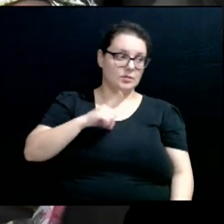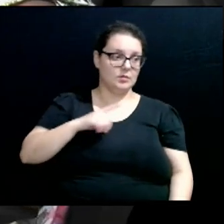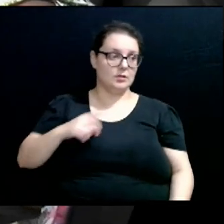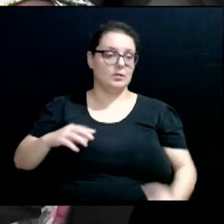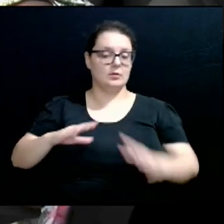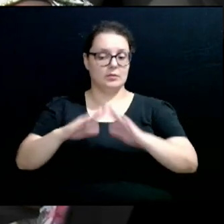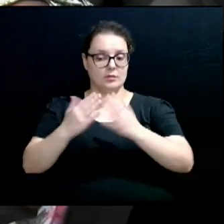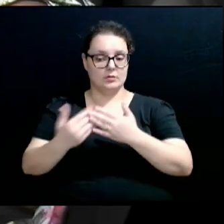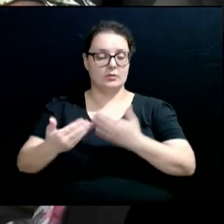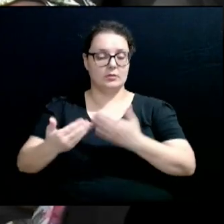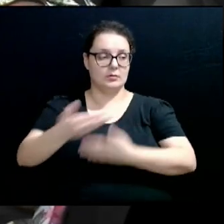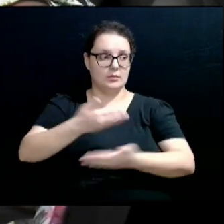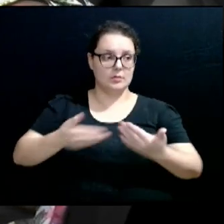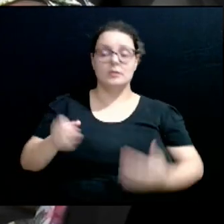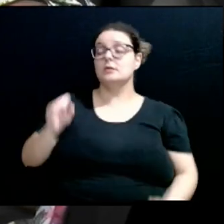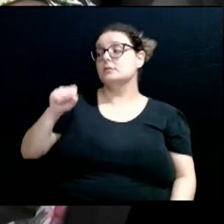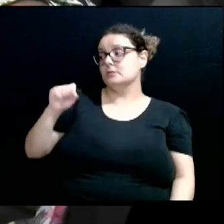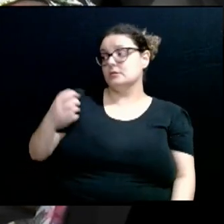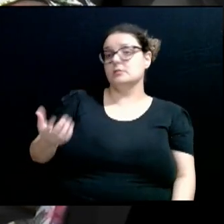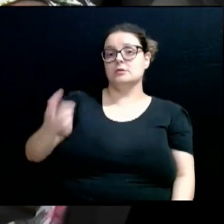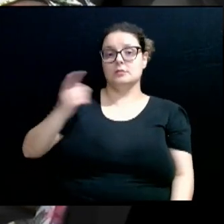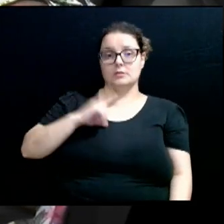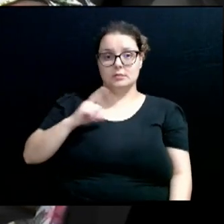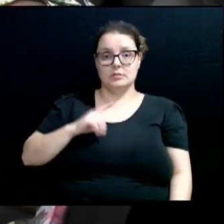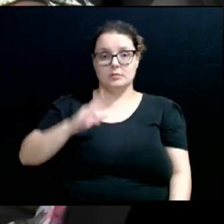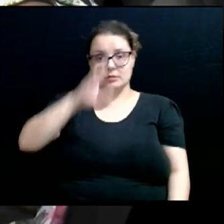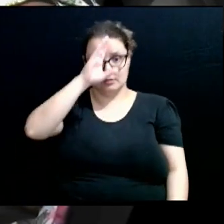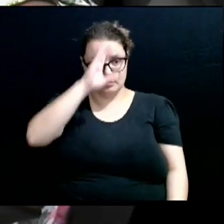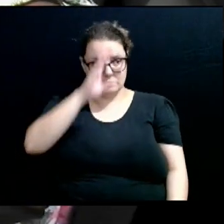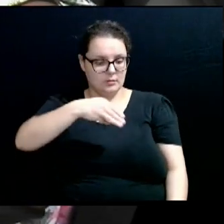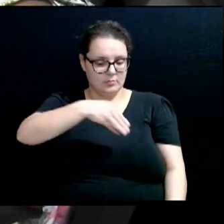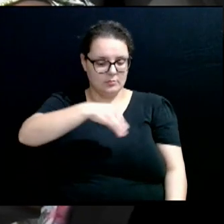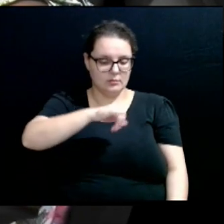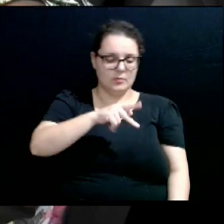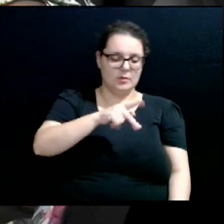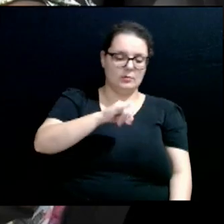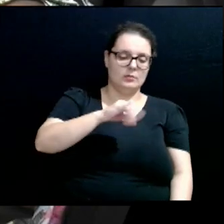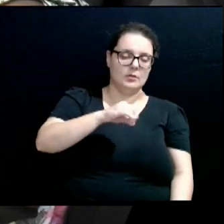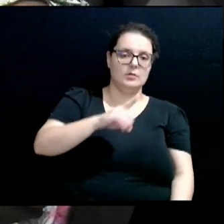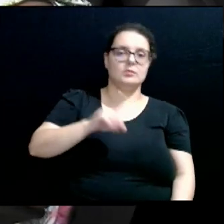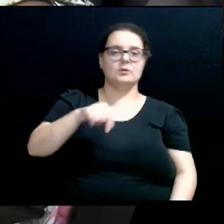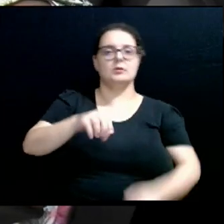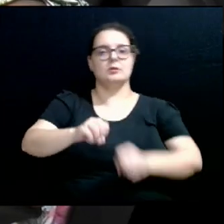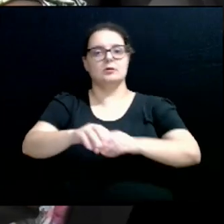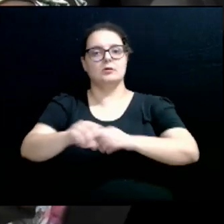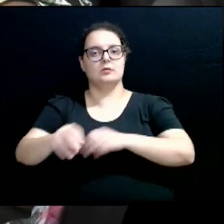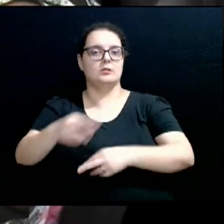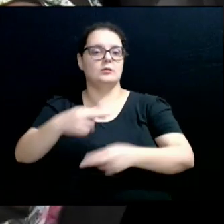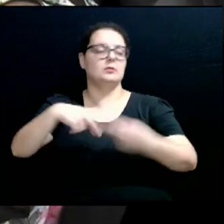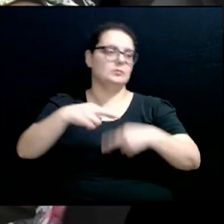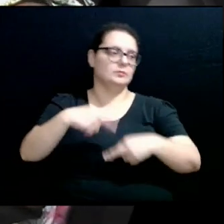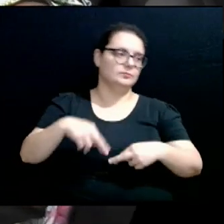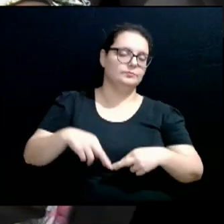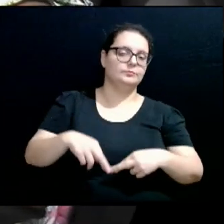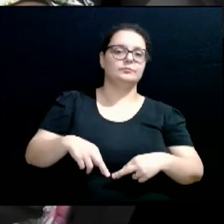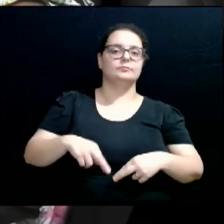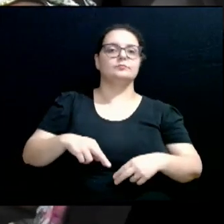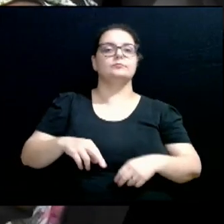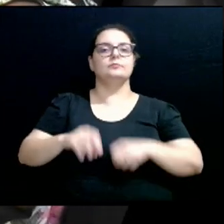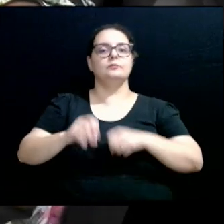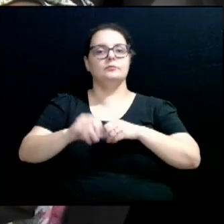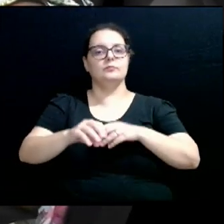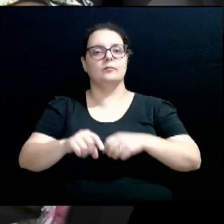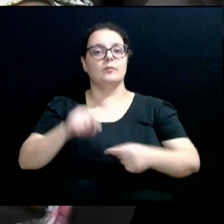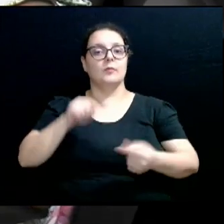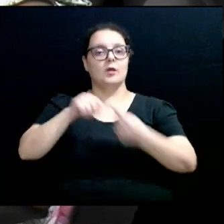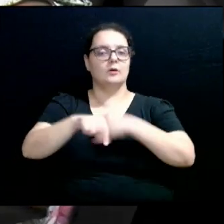disse, a gente tem o braço principal do MIPID, que são as formações relacionadas à educação antirracista. Né?